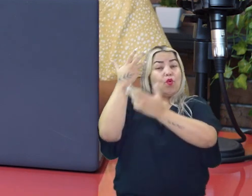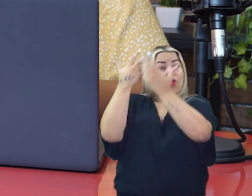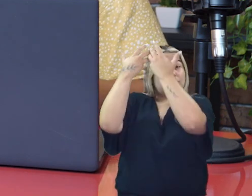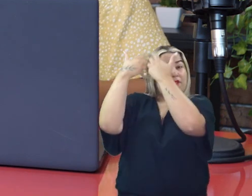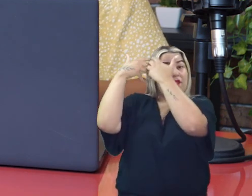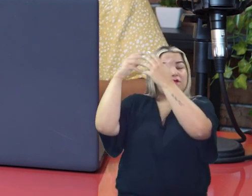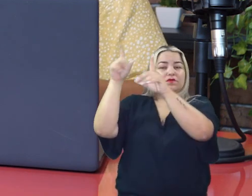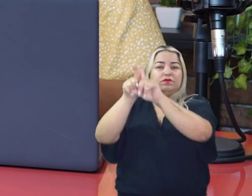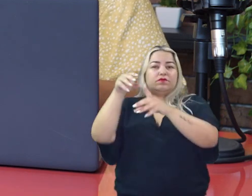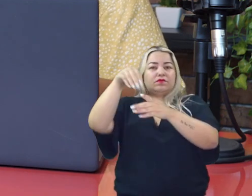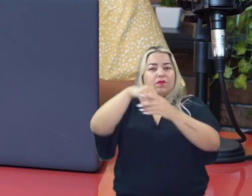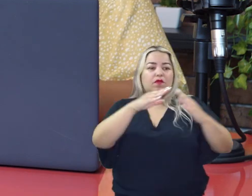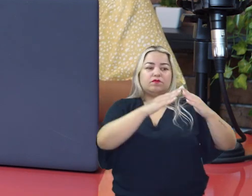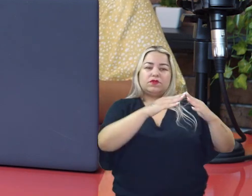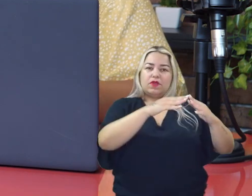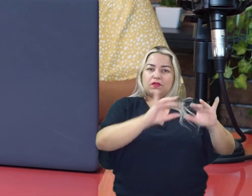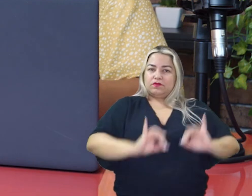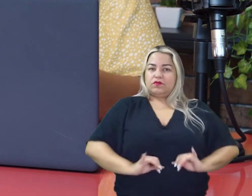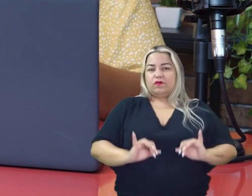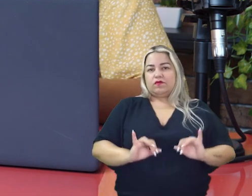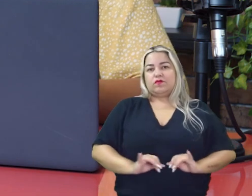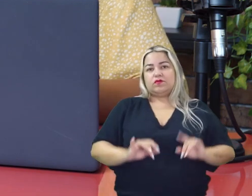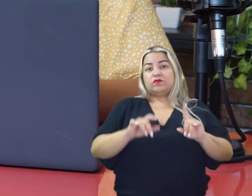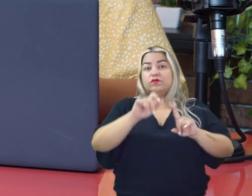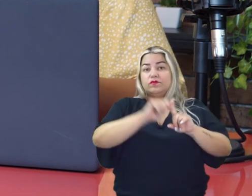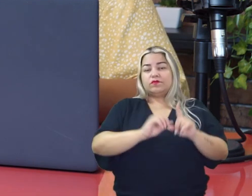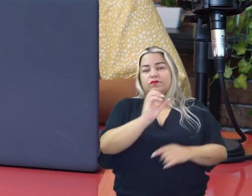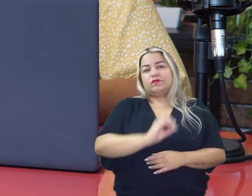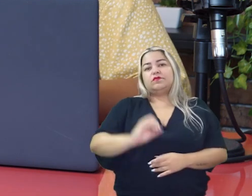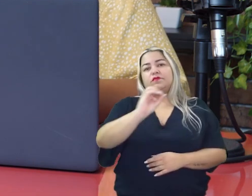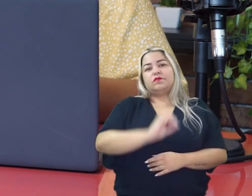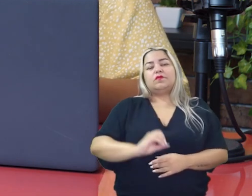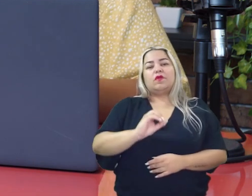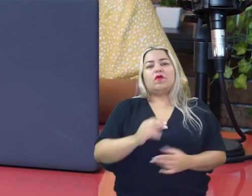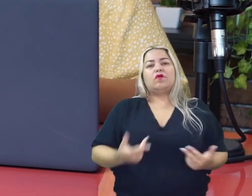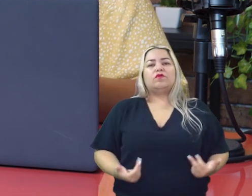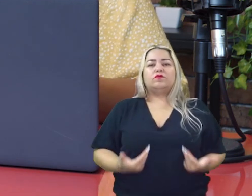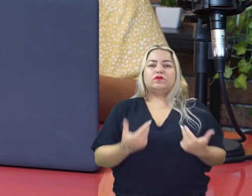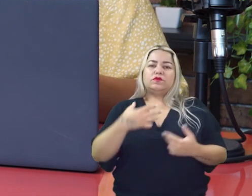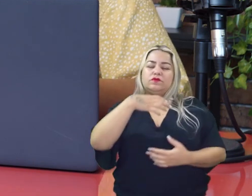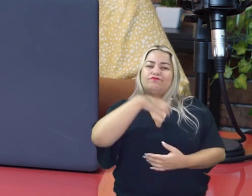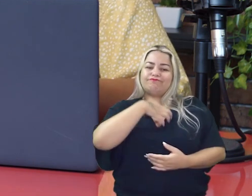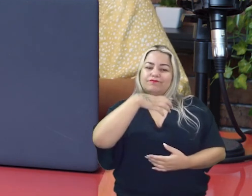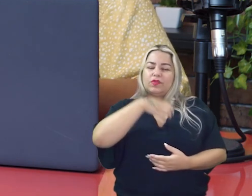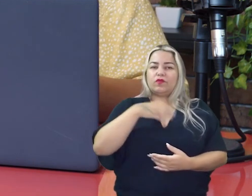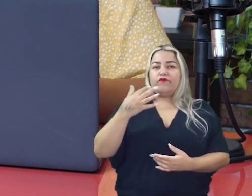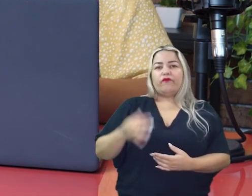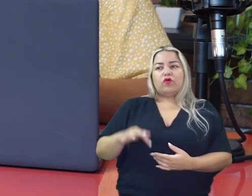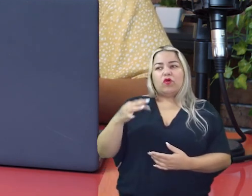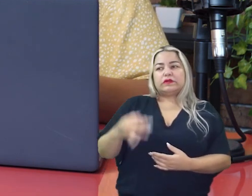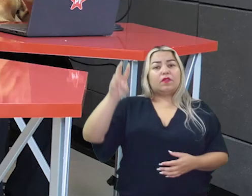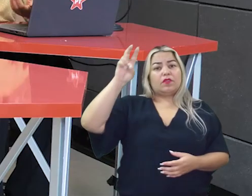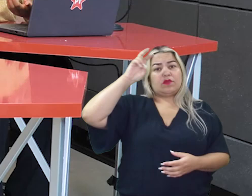o crânio causada pelo acidente domiciliar sofrido em outubro. O presidente foi operado após sentir fortes dores